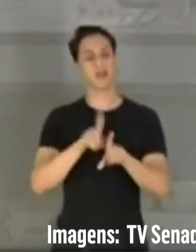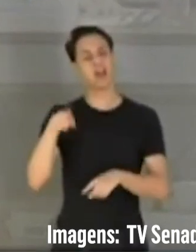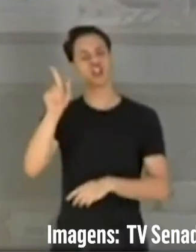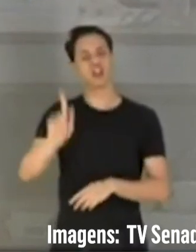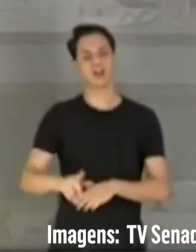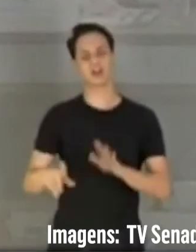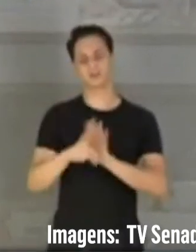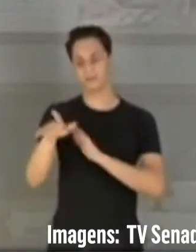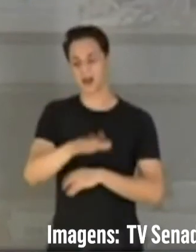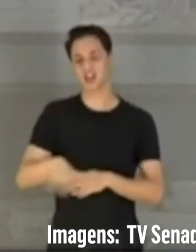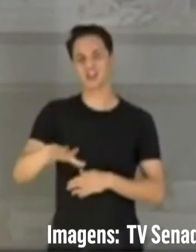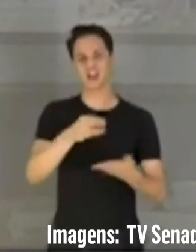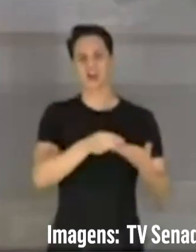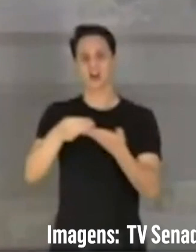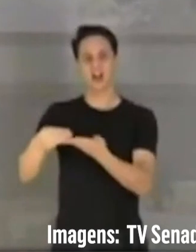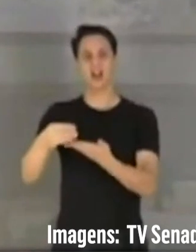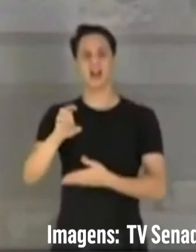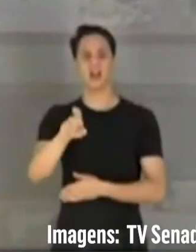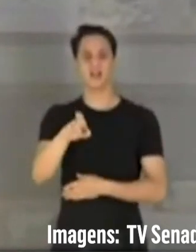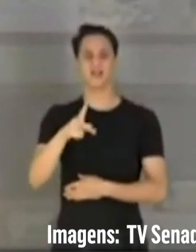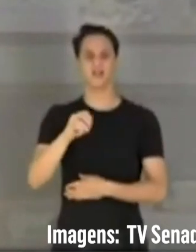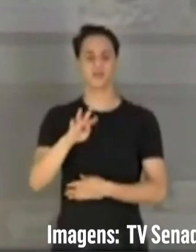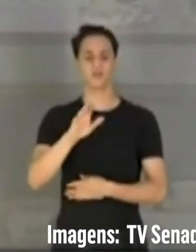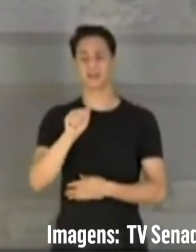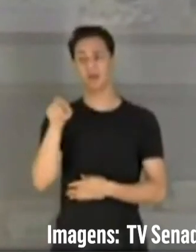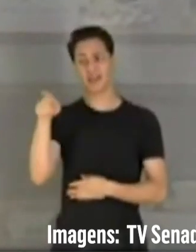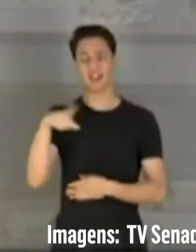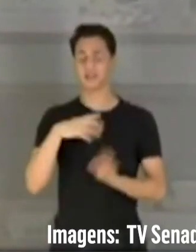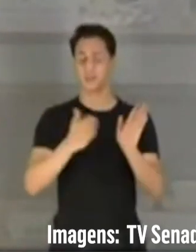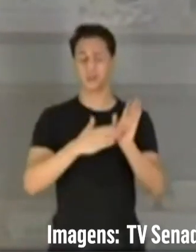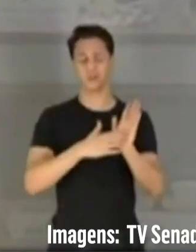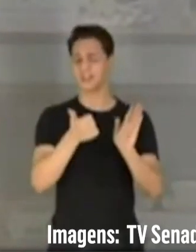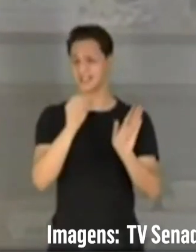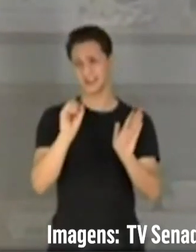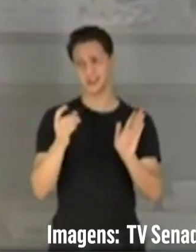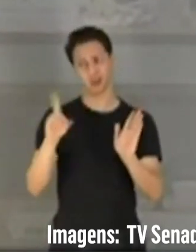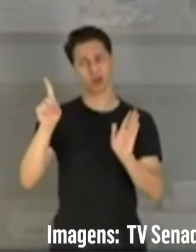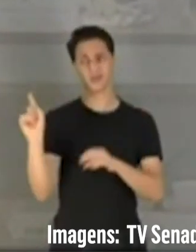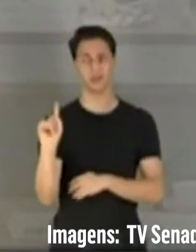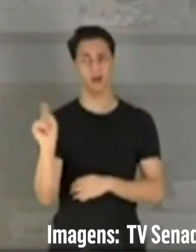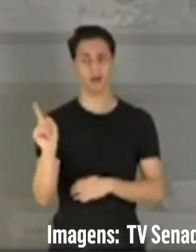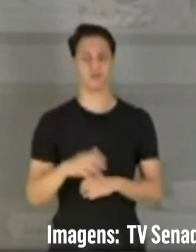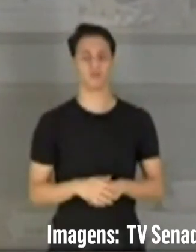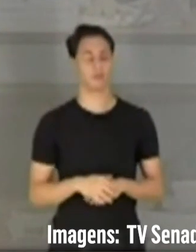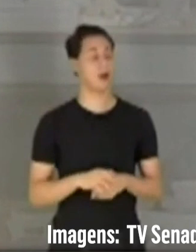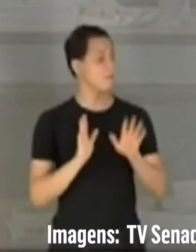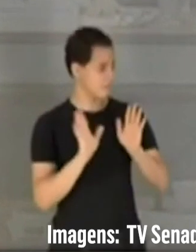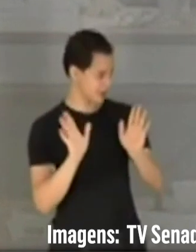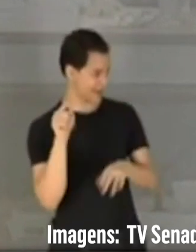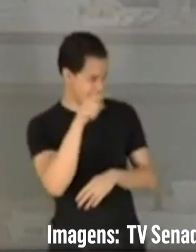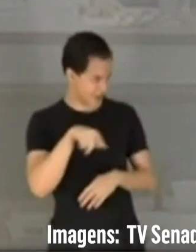Eles também não ofertaram por 10 dólares, eu posso confirmar. Mas então, bem, eles estavam nessa reunião? Estavam. Estavam na reunião.